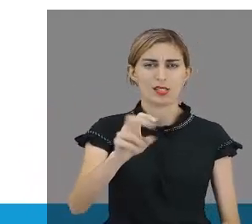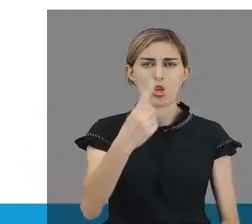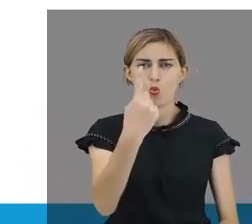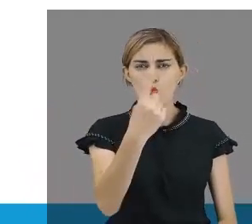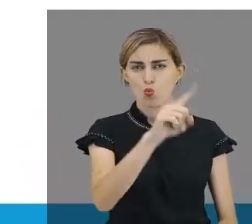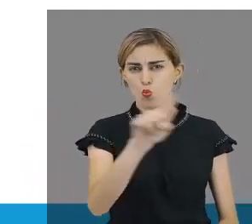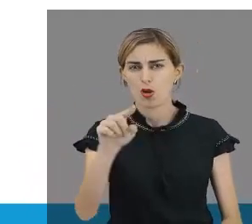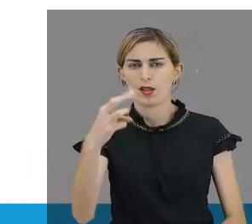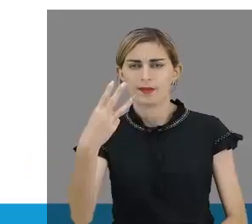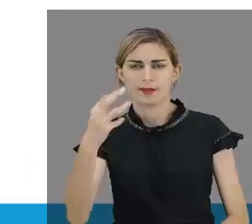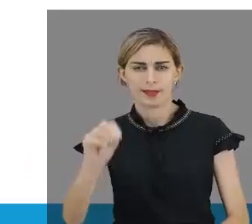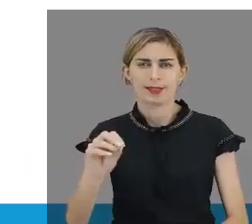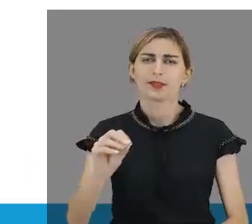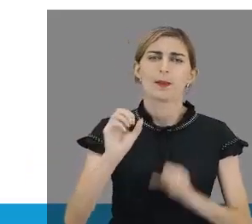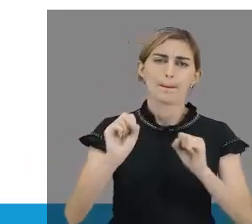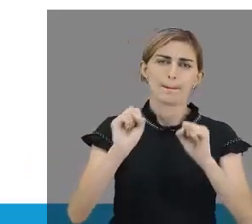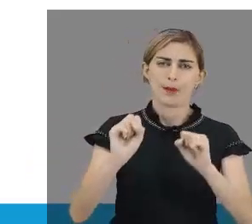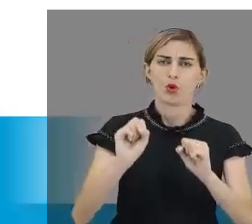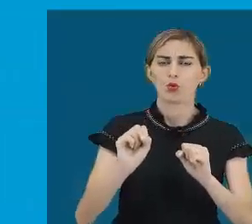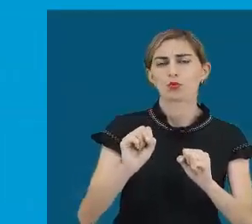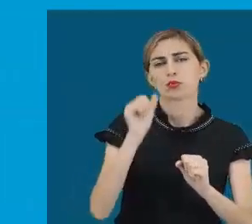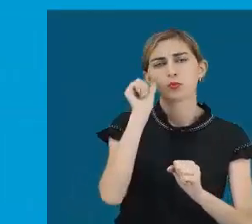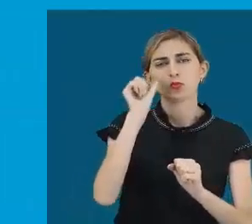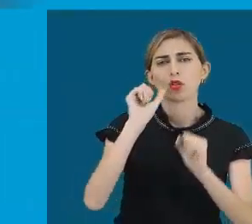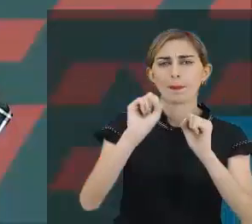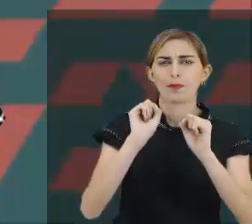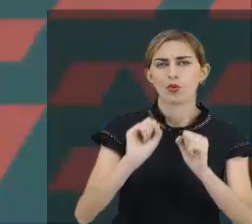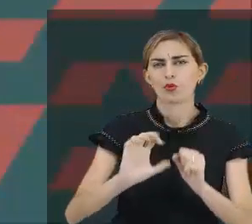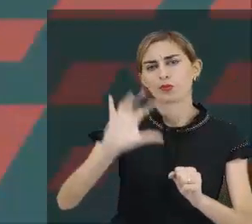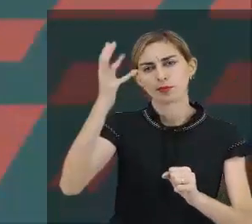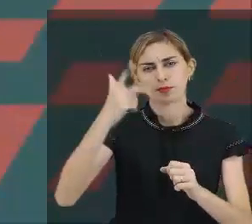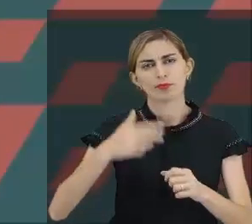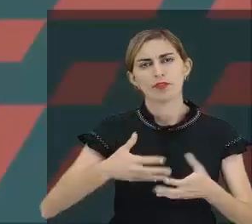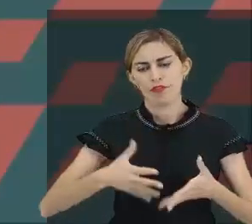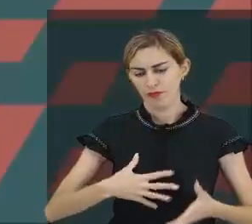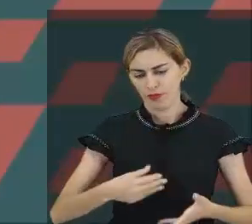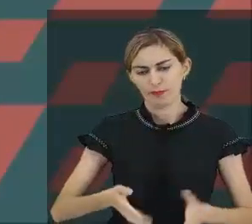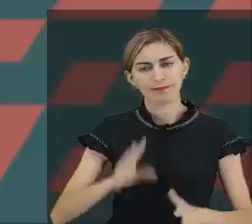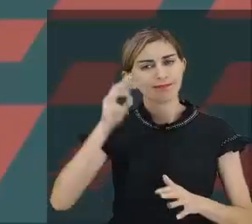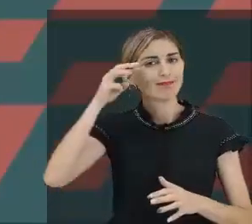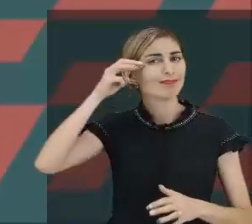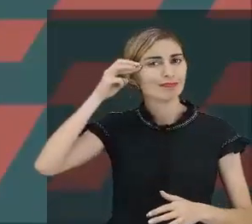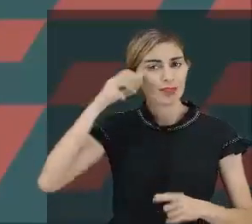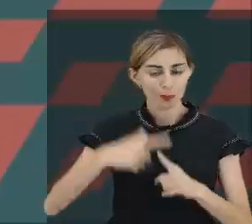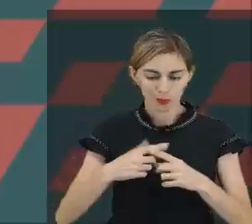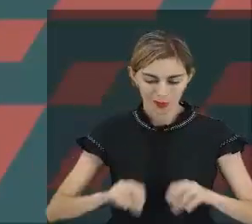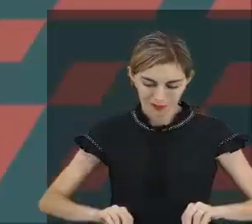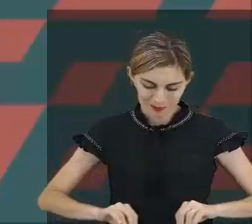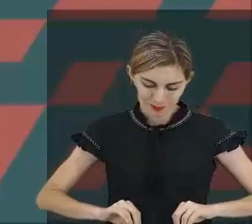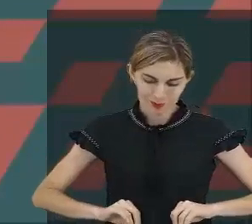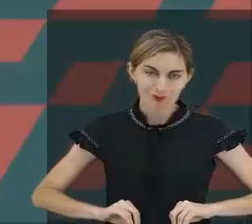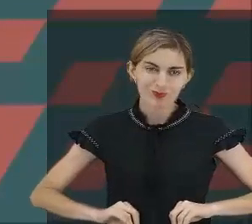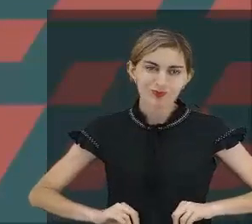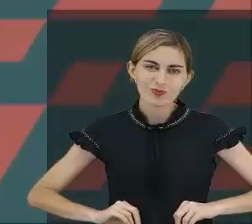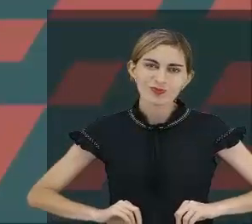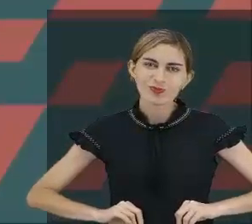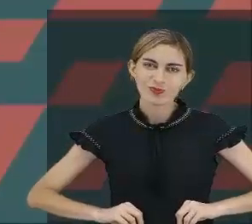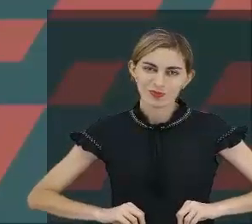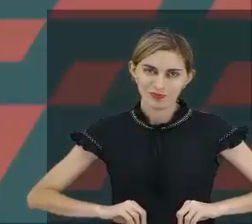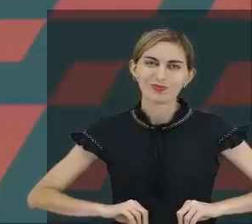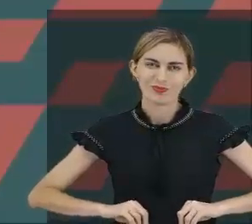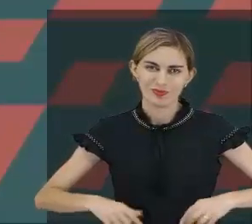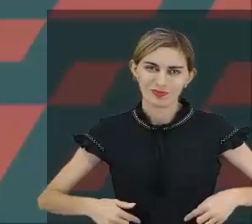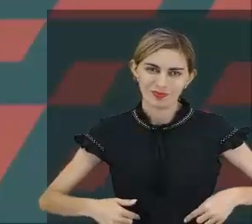essa chance é de 1 em 30. Por que isso acontece? Porque a mulher já nasce com os óvulos, e